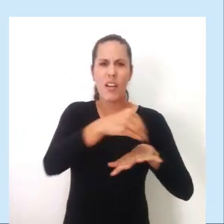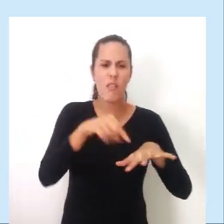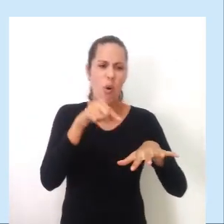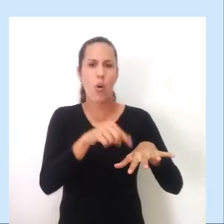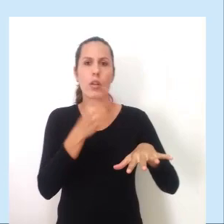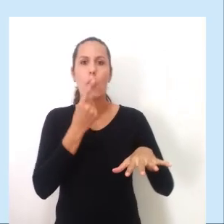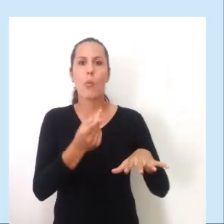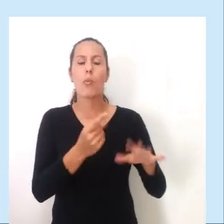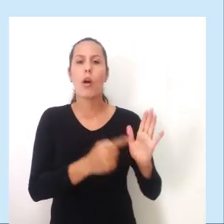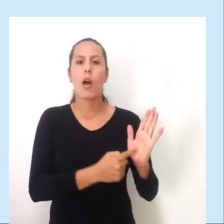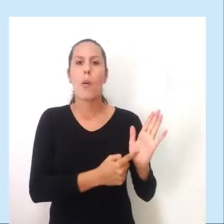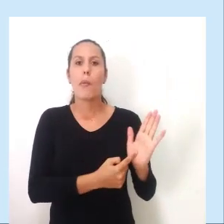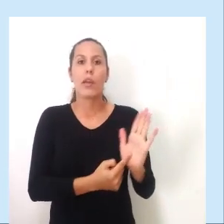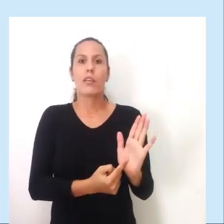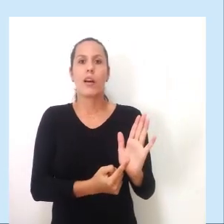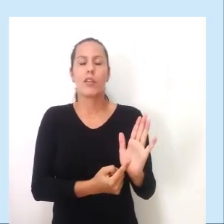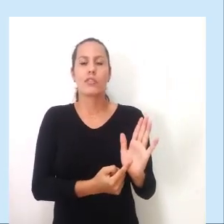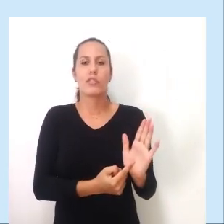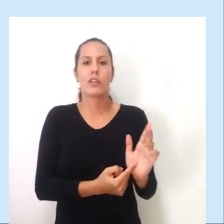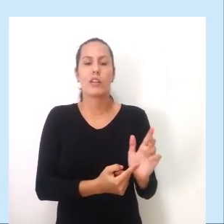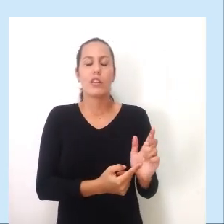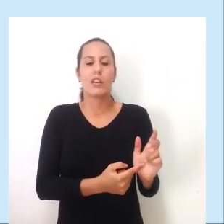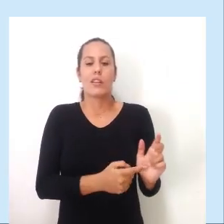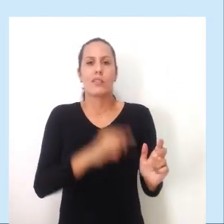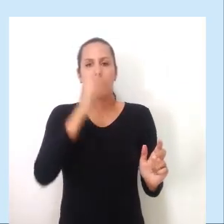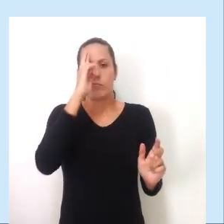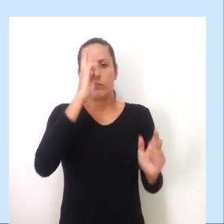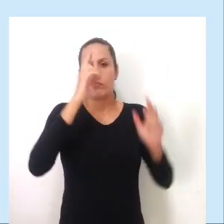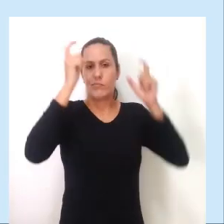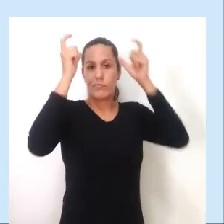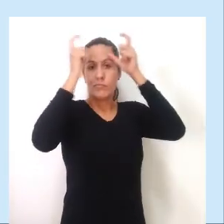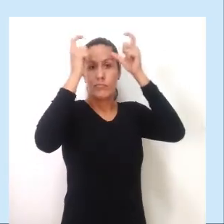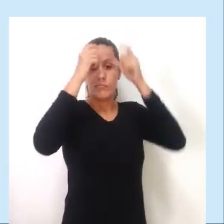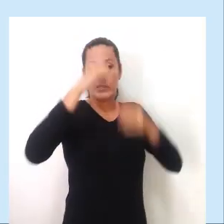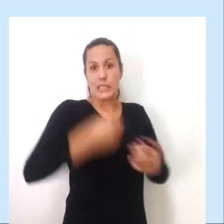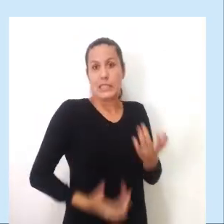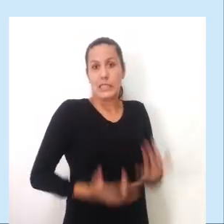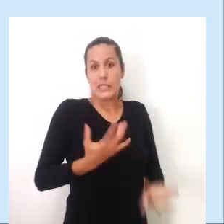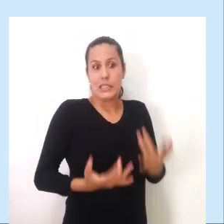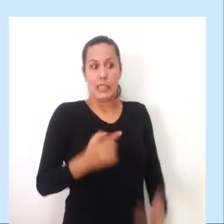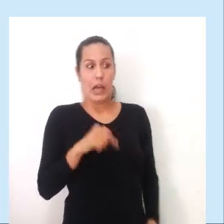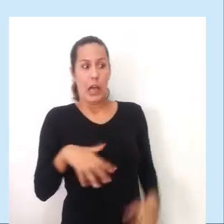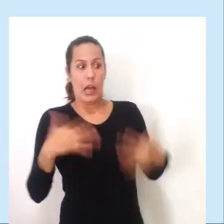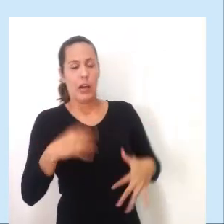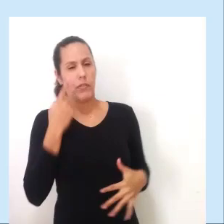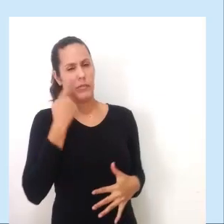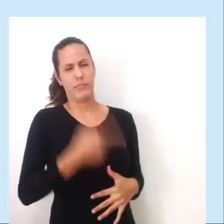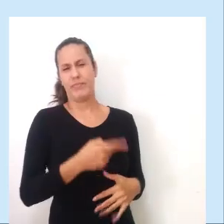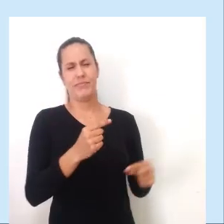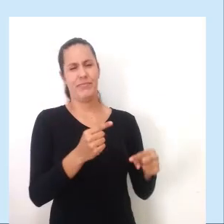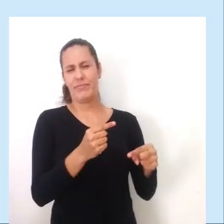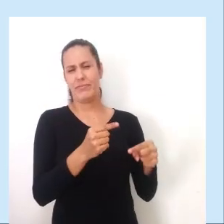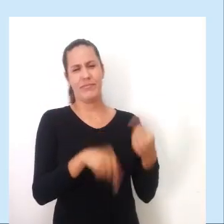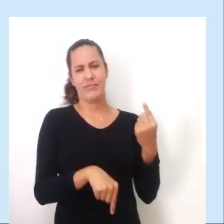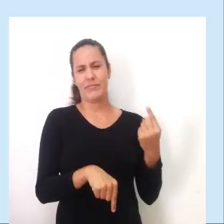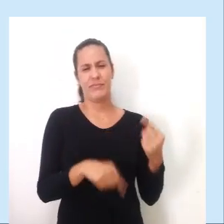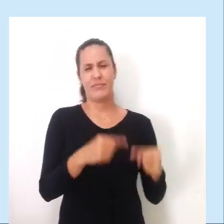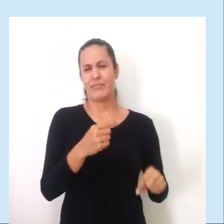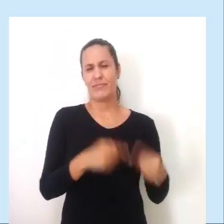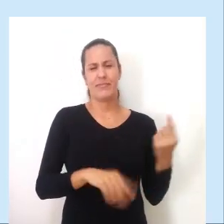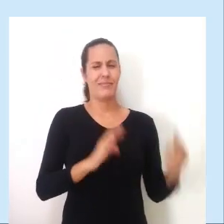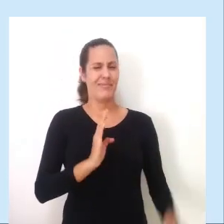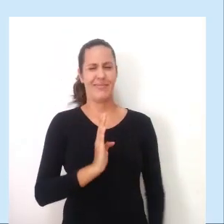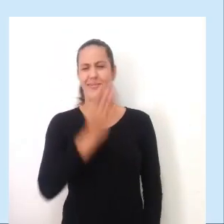seria uma mensagem do Senhor das Trevas. Vejam só. Isto é um fake news, tá certo,